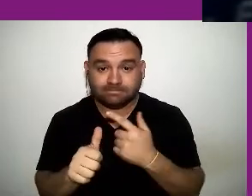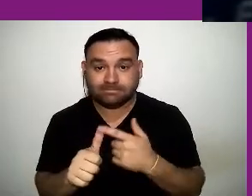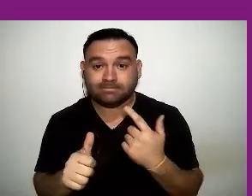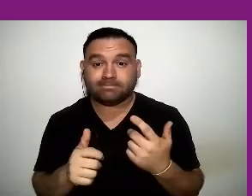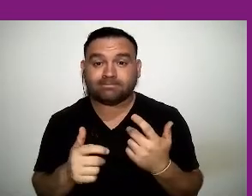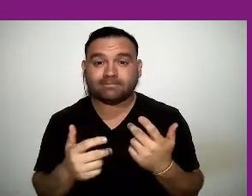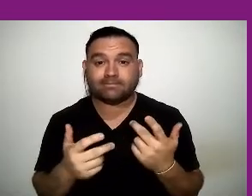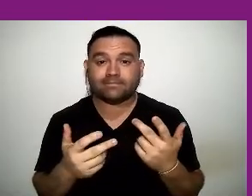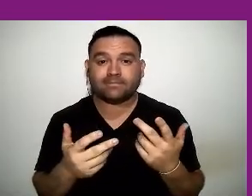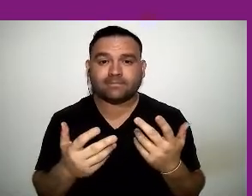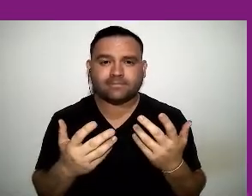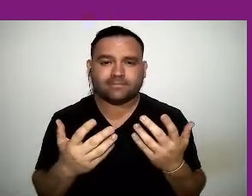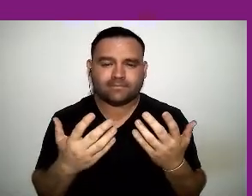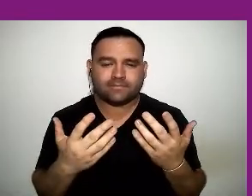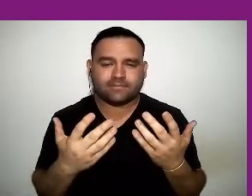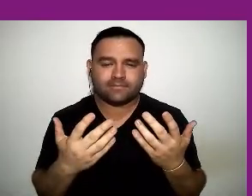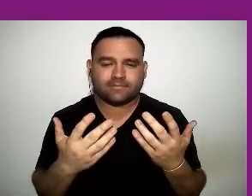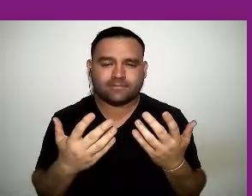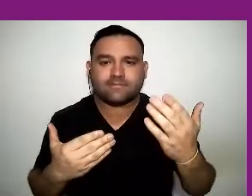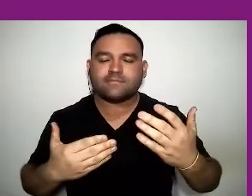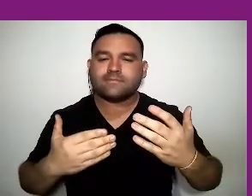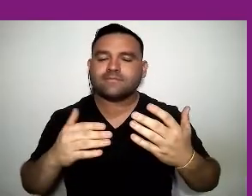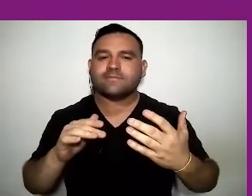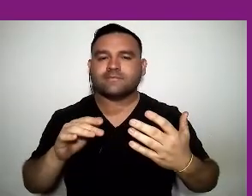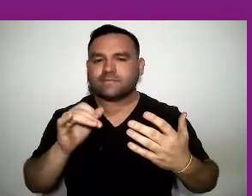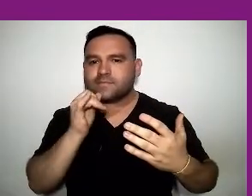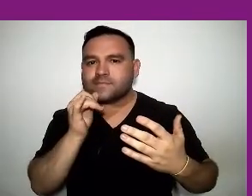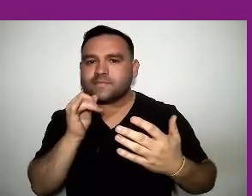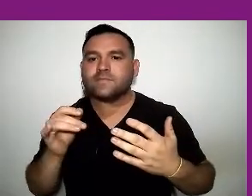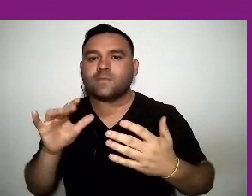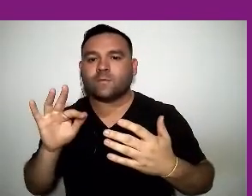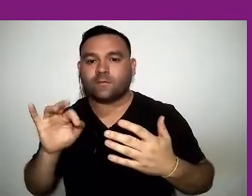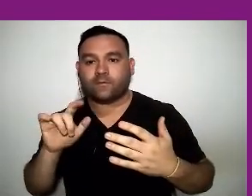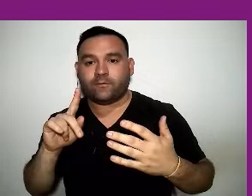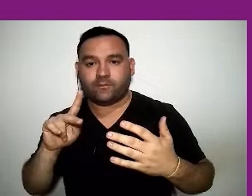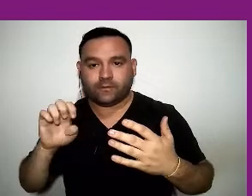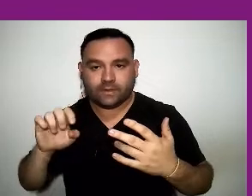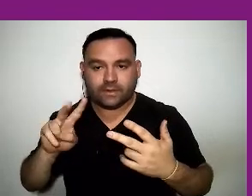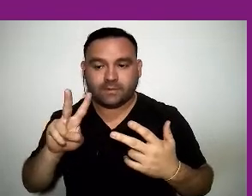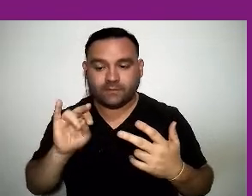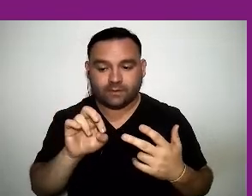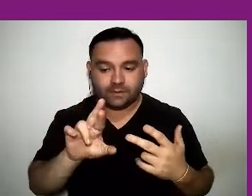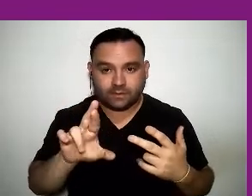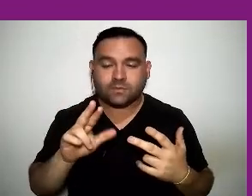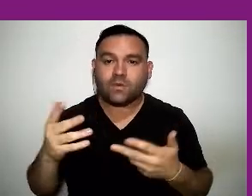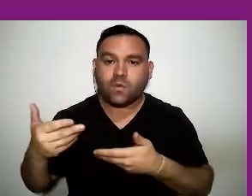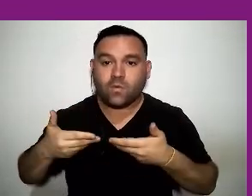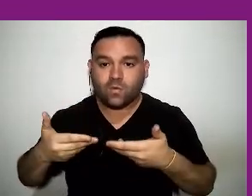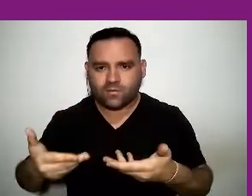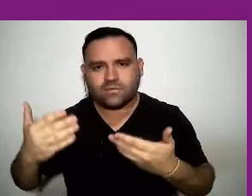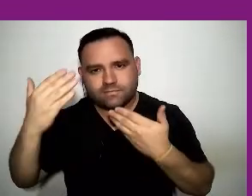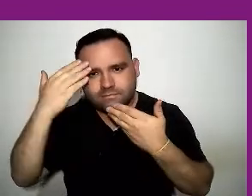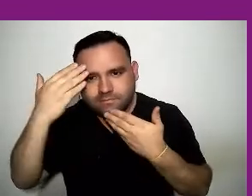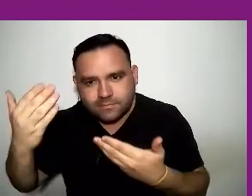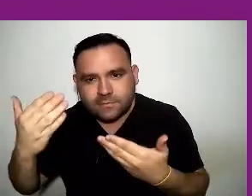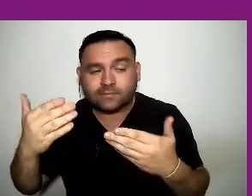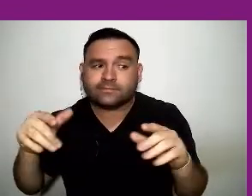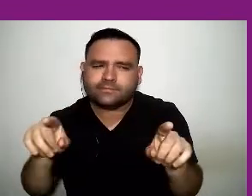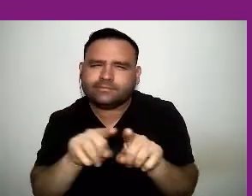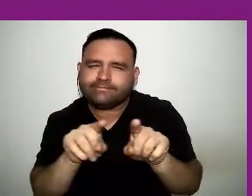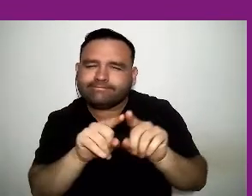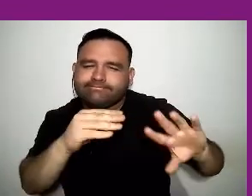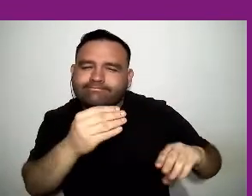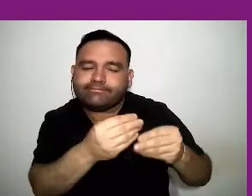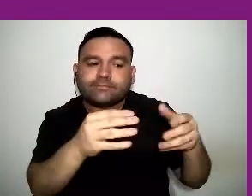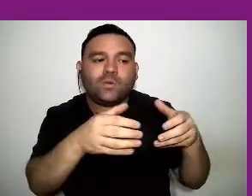primeiramente, eu queria agradecer não só ao Felipe e ao Vitor a gentileza do convite, mas também